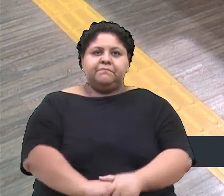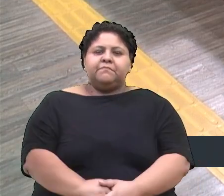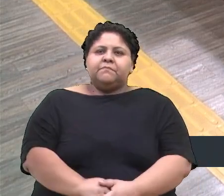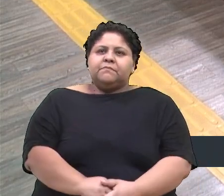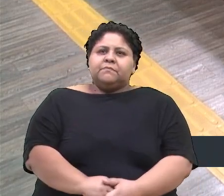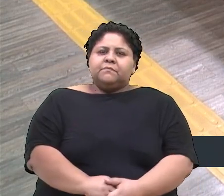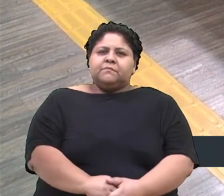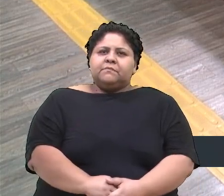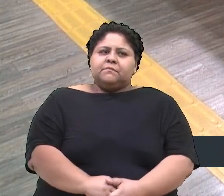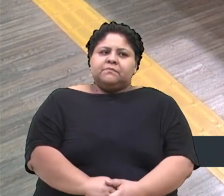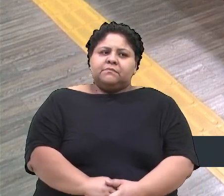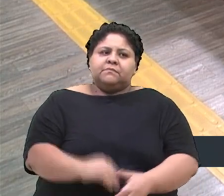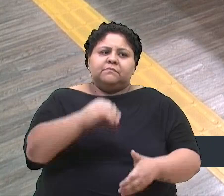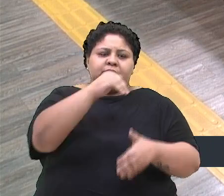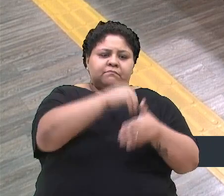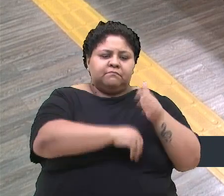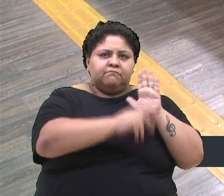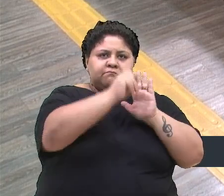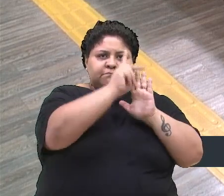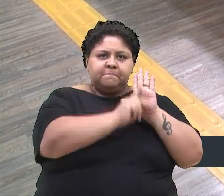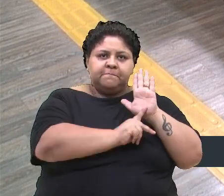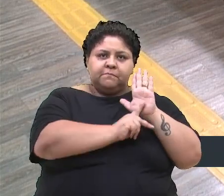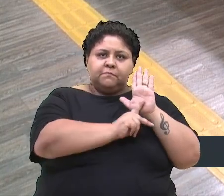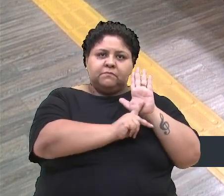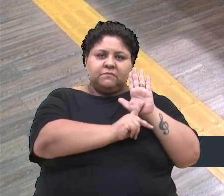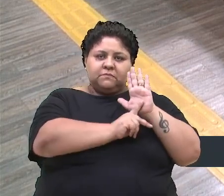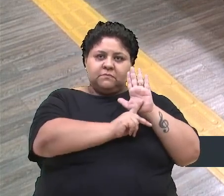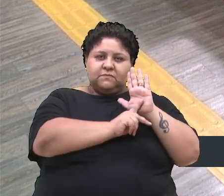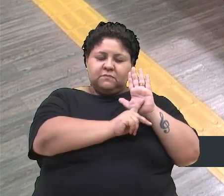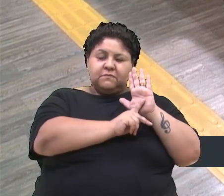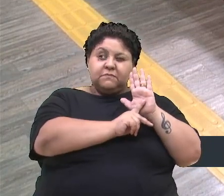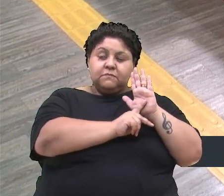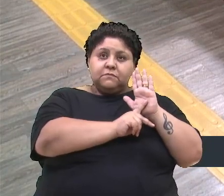Para votarmos o projeto.